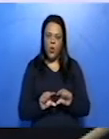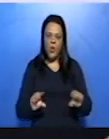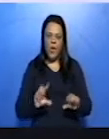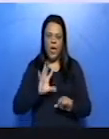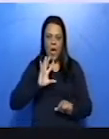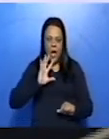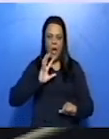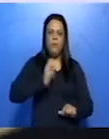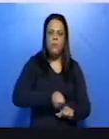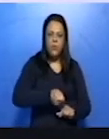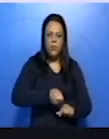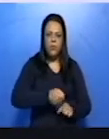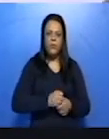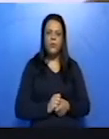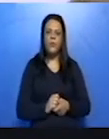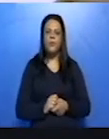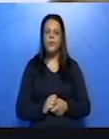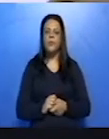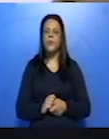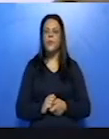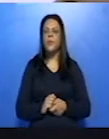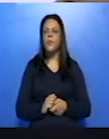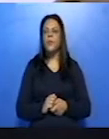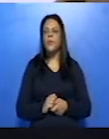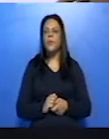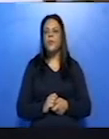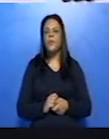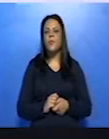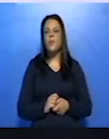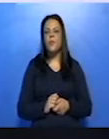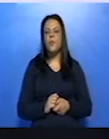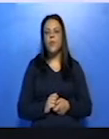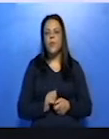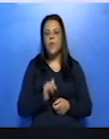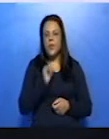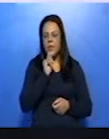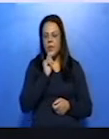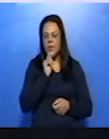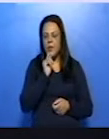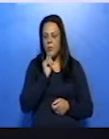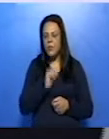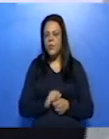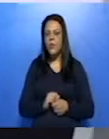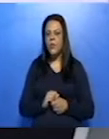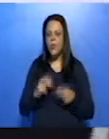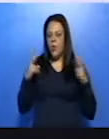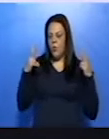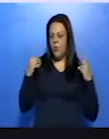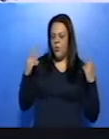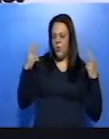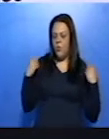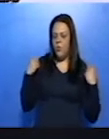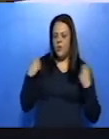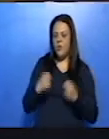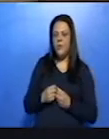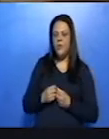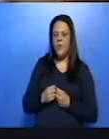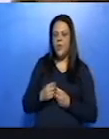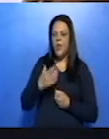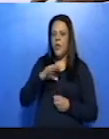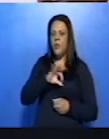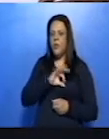o motorista percebeu a aproximação dos policiais. Eu tenho aqui um sujeito, que é o motorista. Eu tenho o